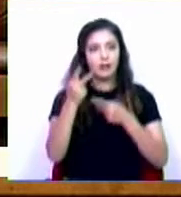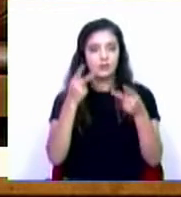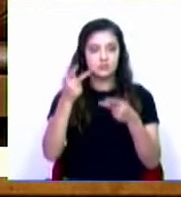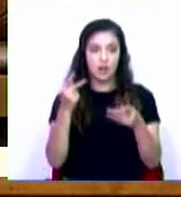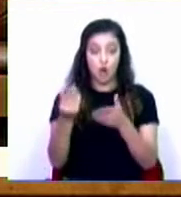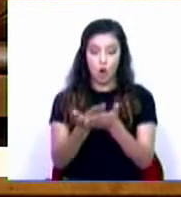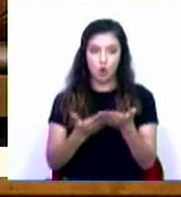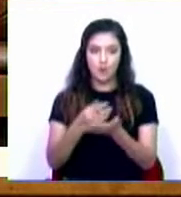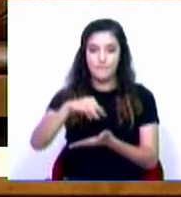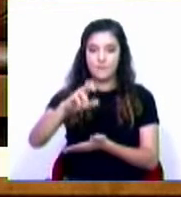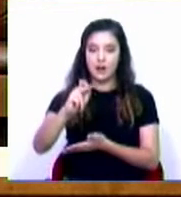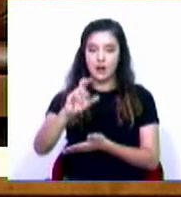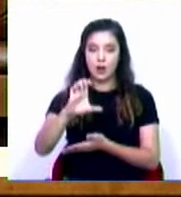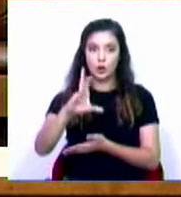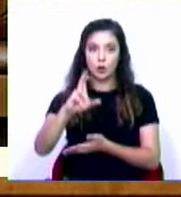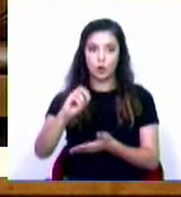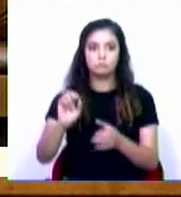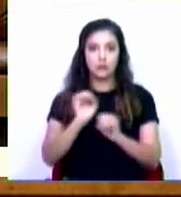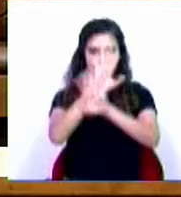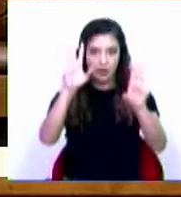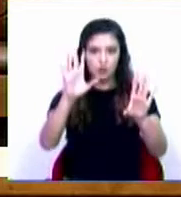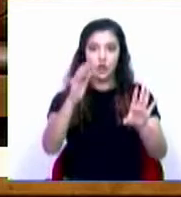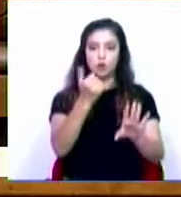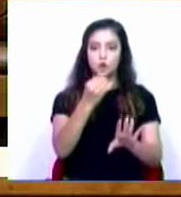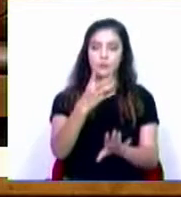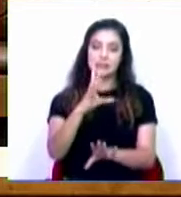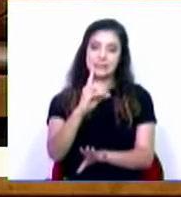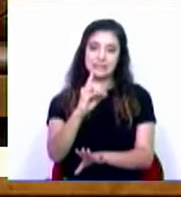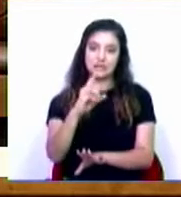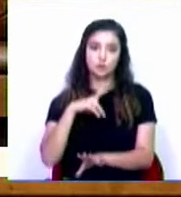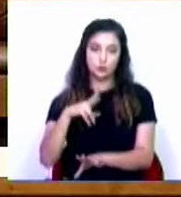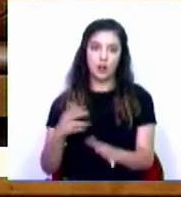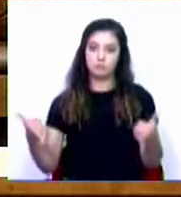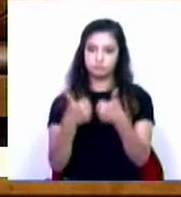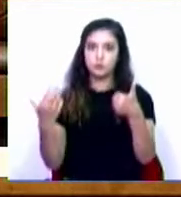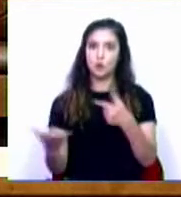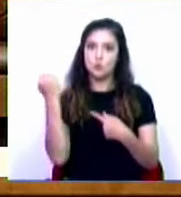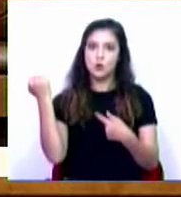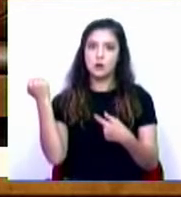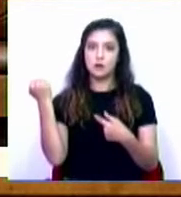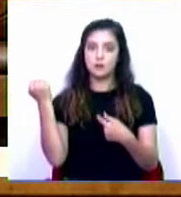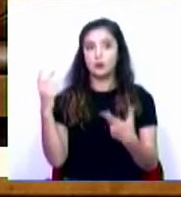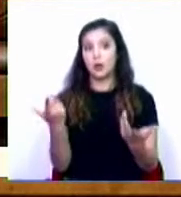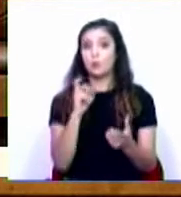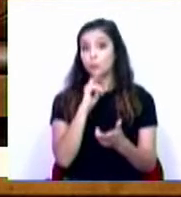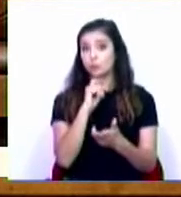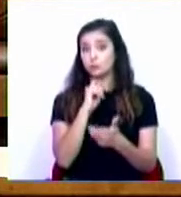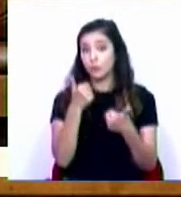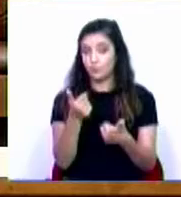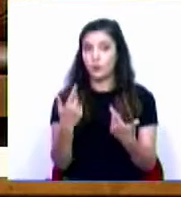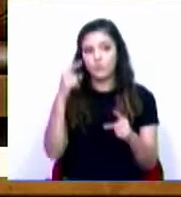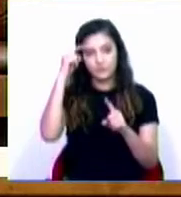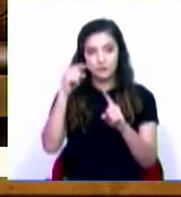são claros. Portugal, a partir de 2016, ganhou competitividade. Esta seria uma boa oportunidade para a oposição